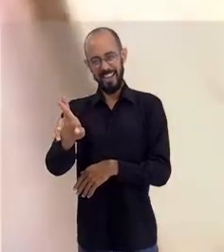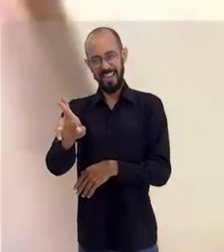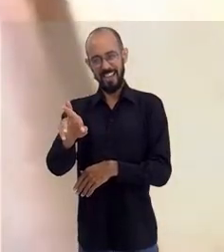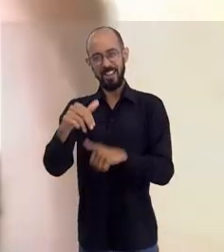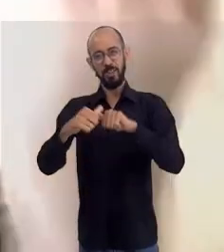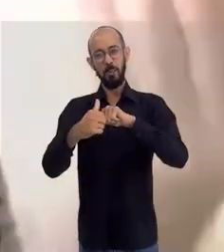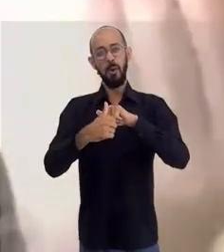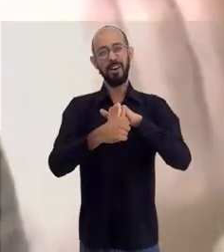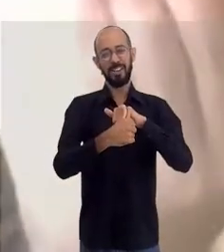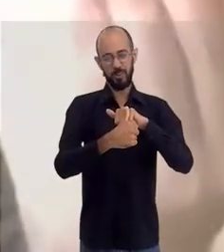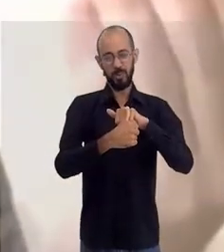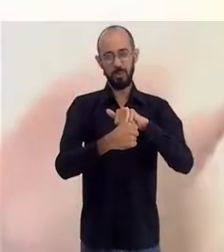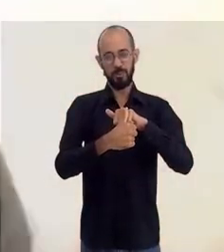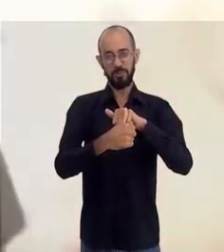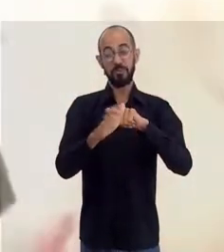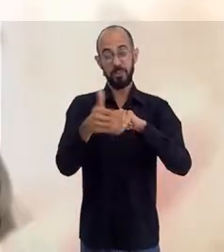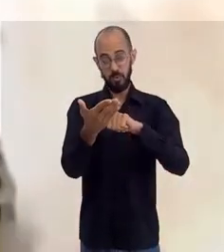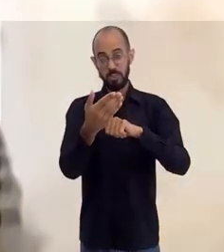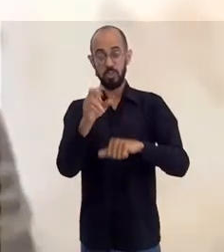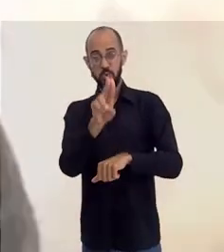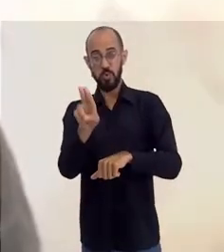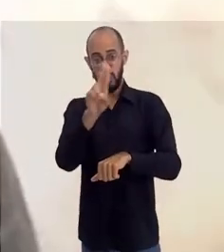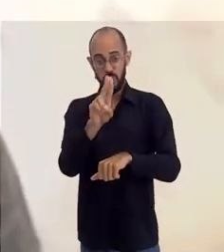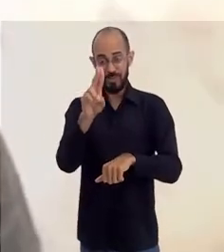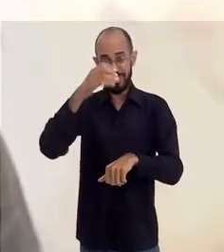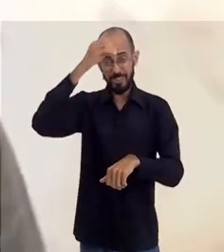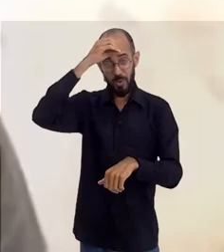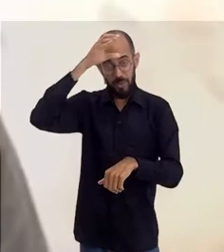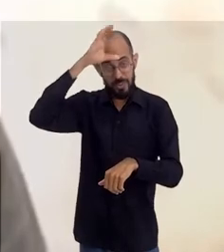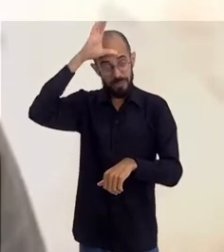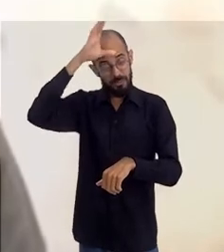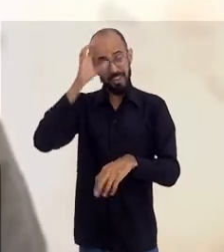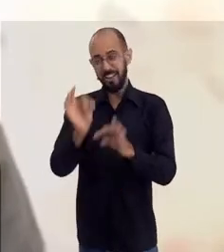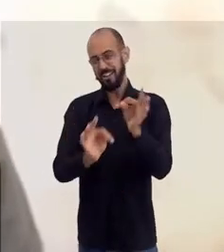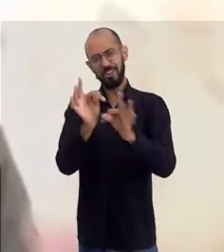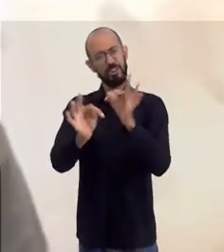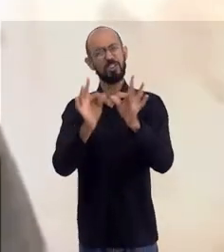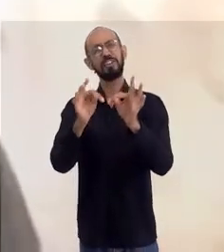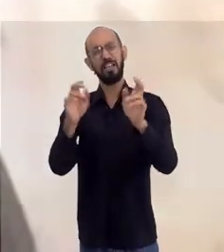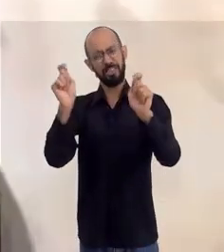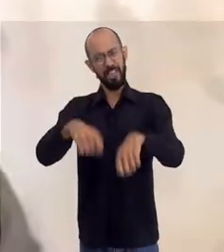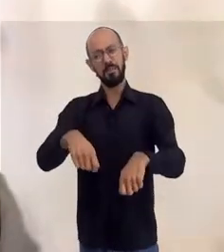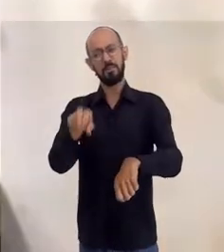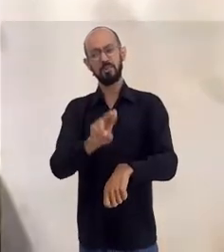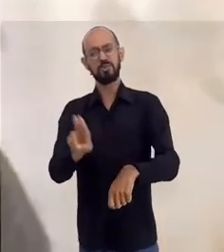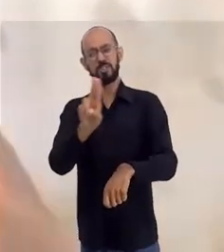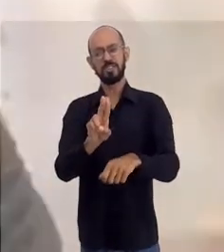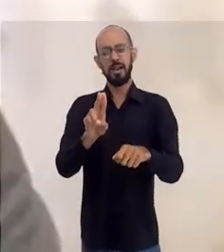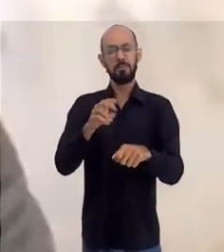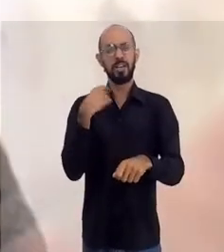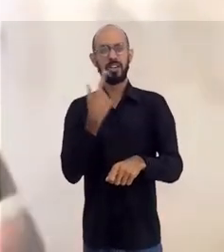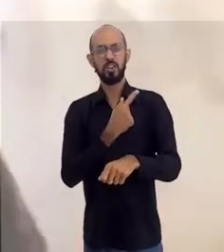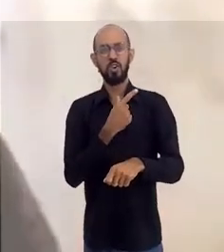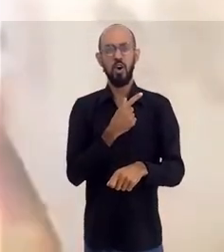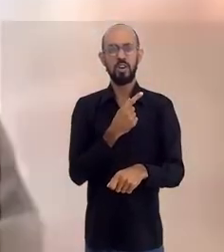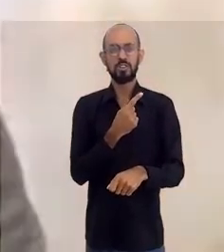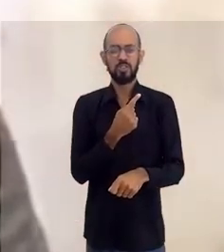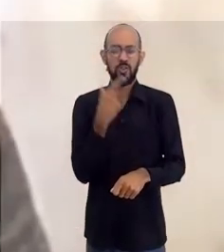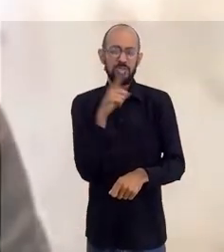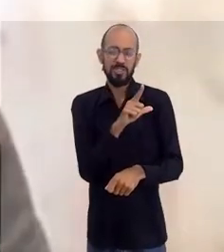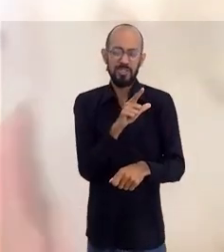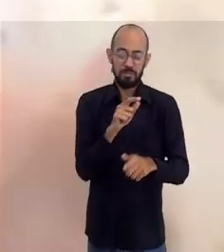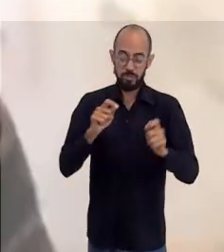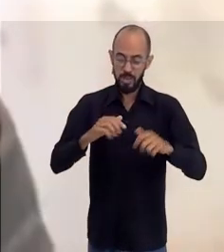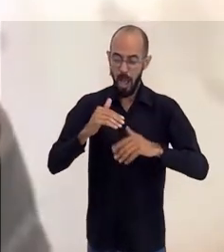todo nosso conhecimento de tecnologia a tecnologia está disponível para que a gente amplie